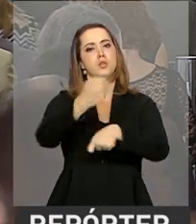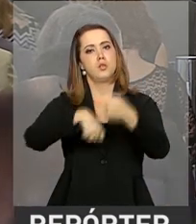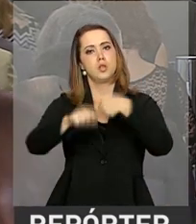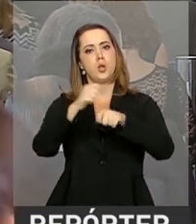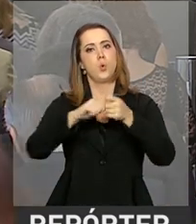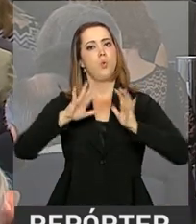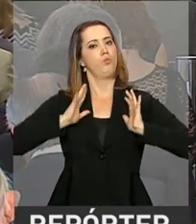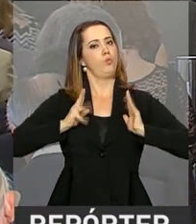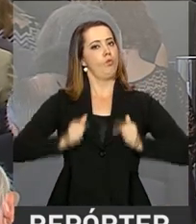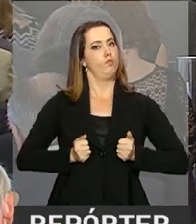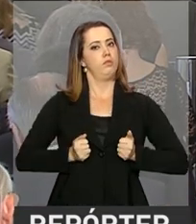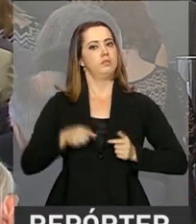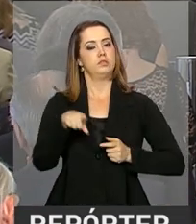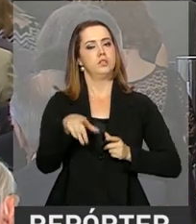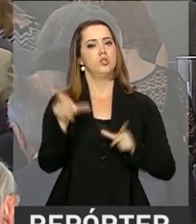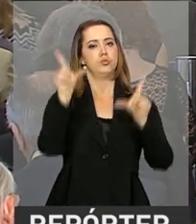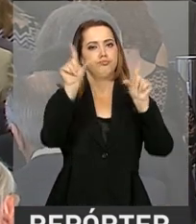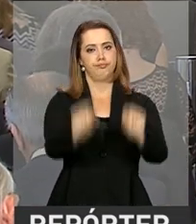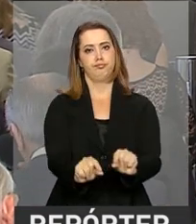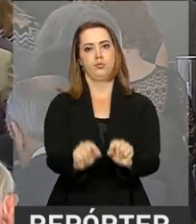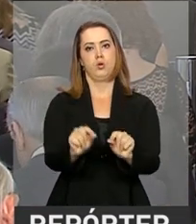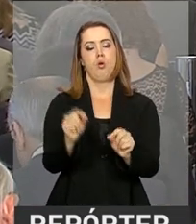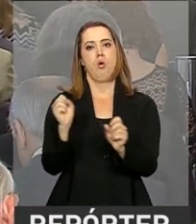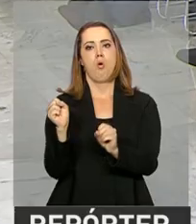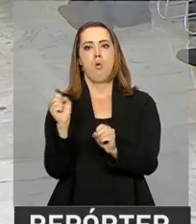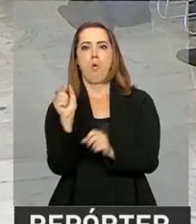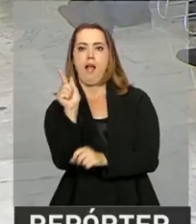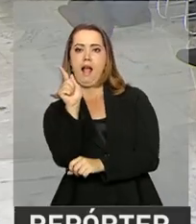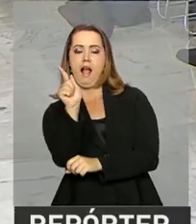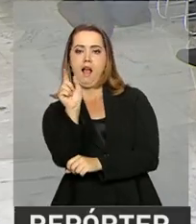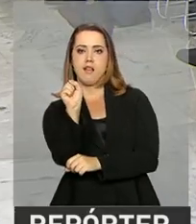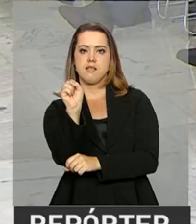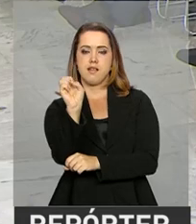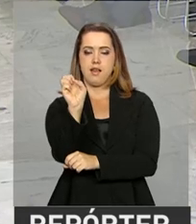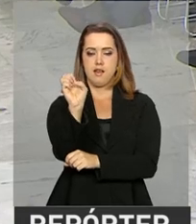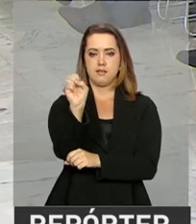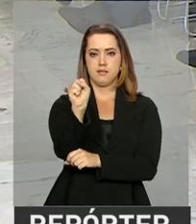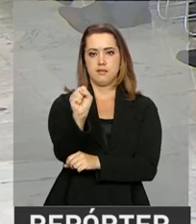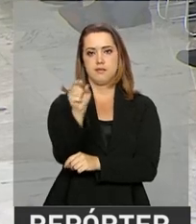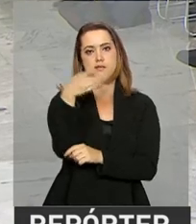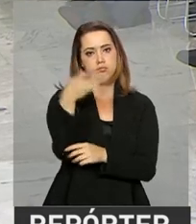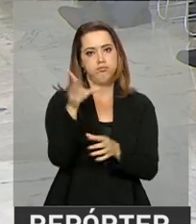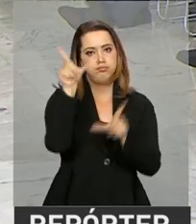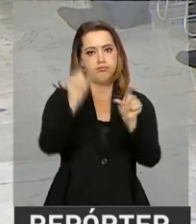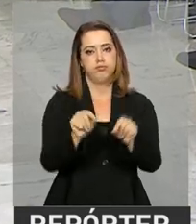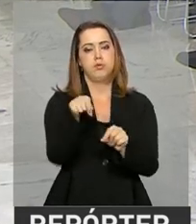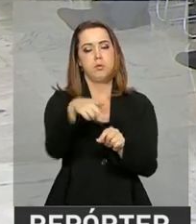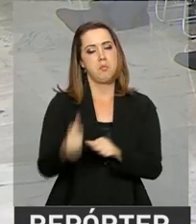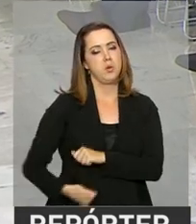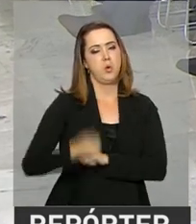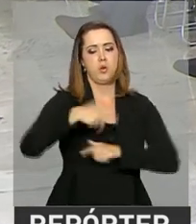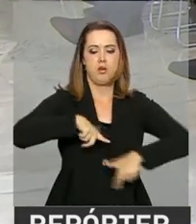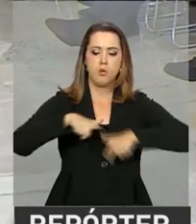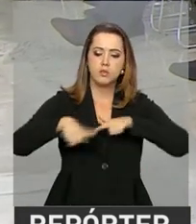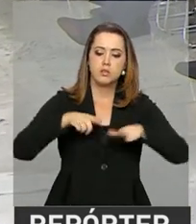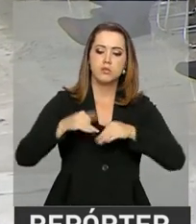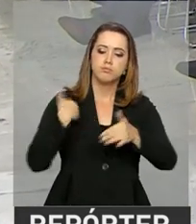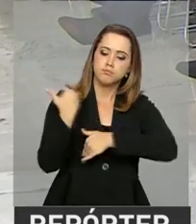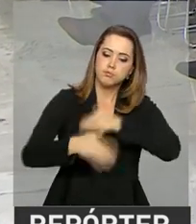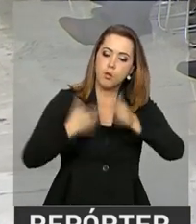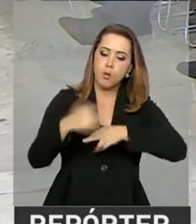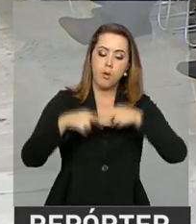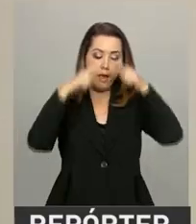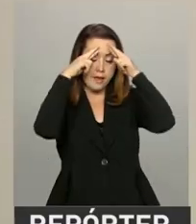limpa de baixa emissões gerará empregos qualificados e disseminará uma cultura de